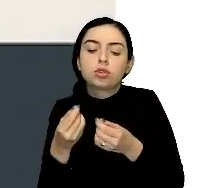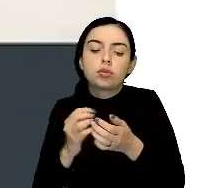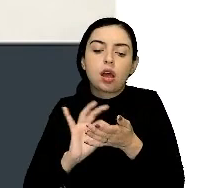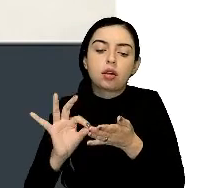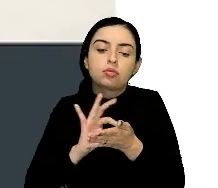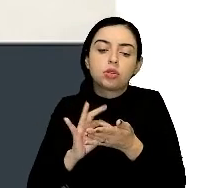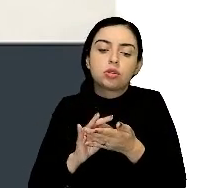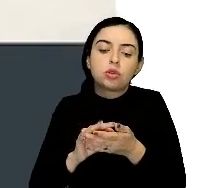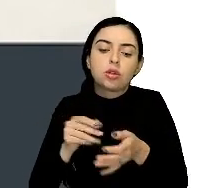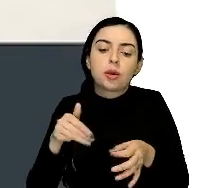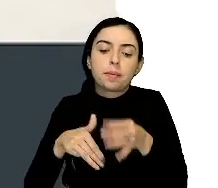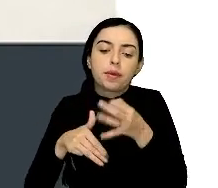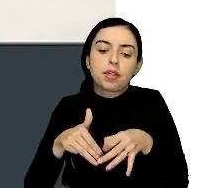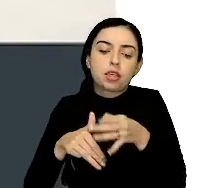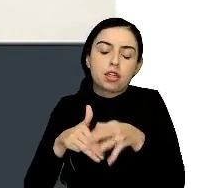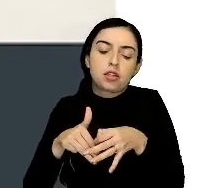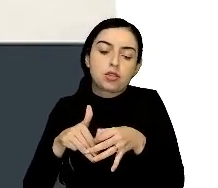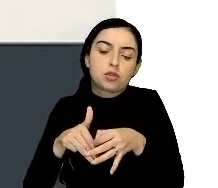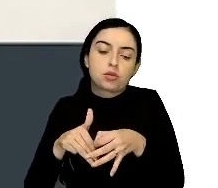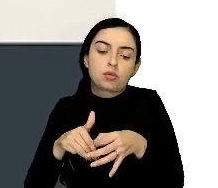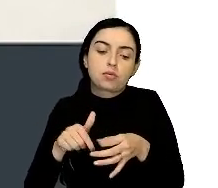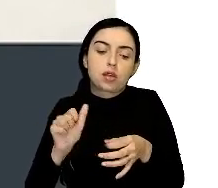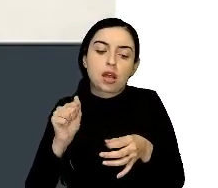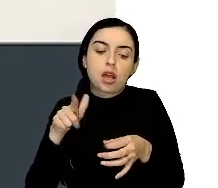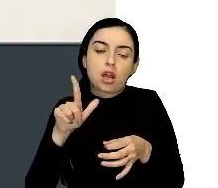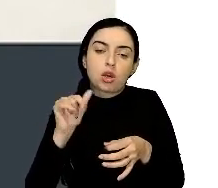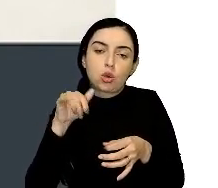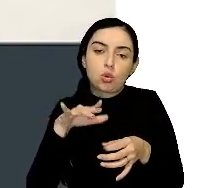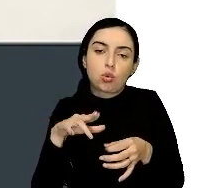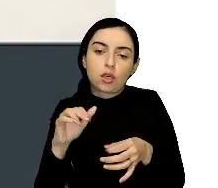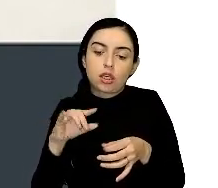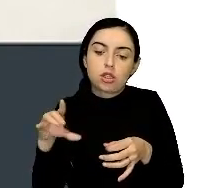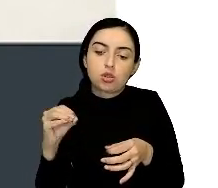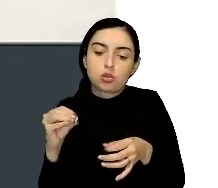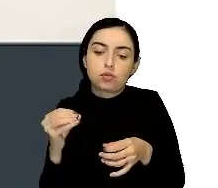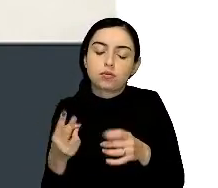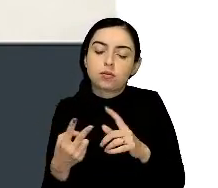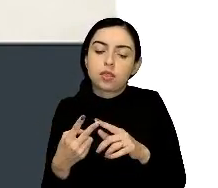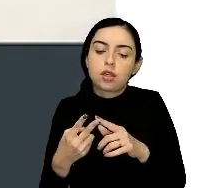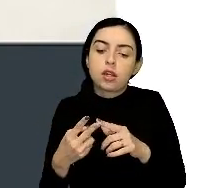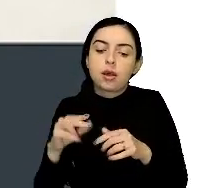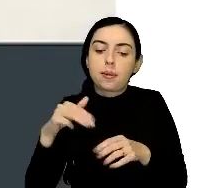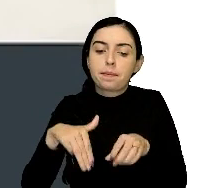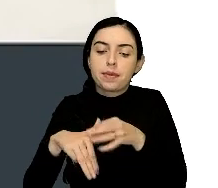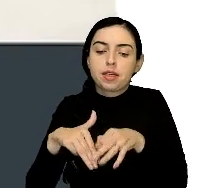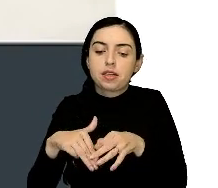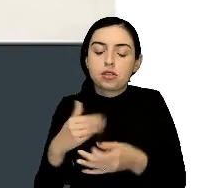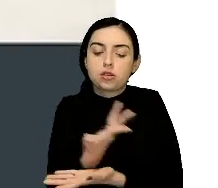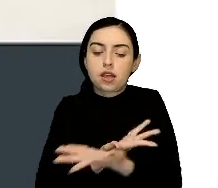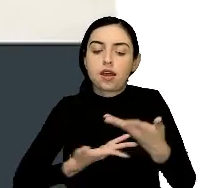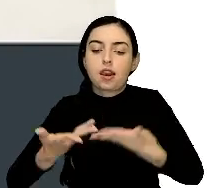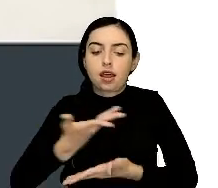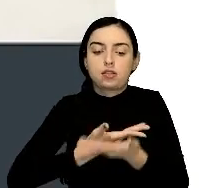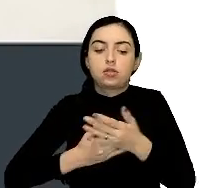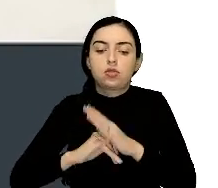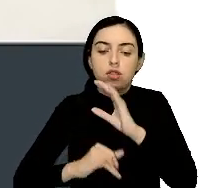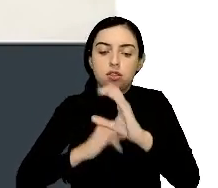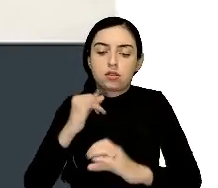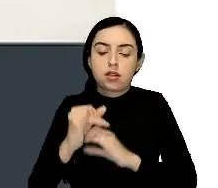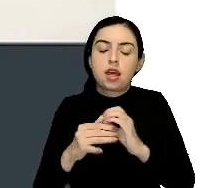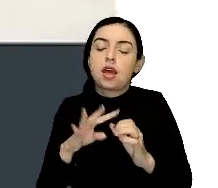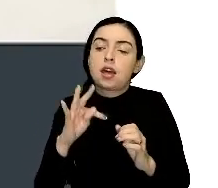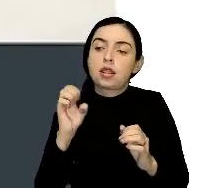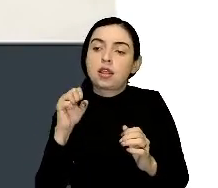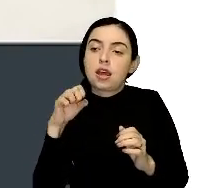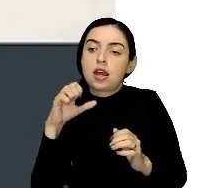ministro, do então senador Aloysio Nunes, depois ministro das Relações Exteriores, pelo Tarcísio Dalmaso, que